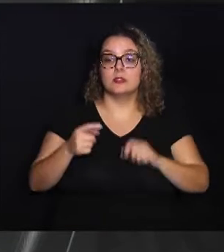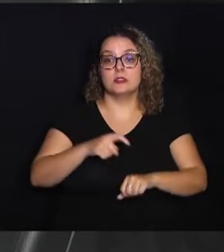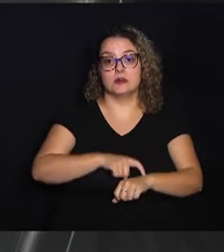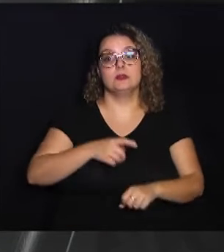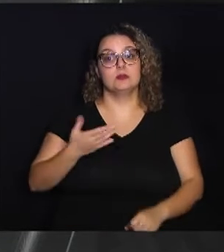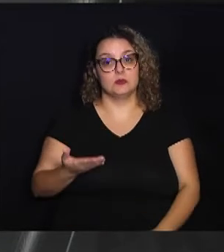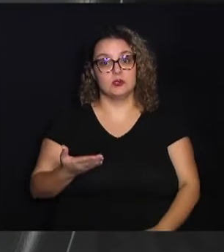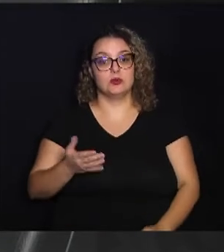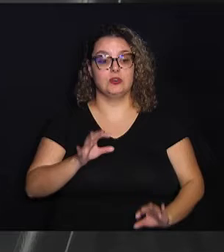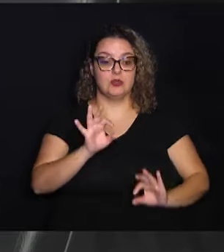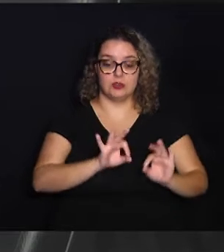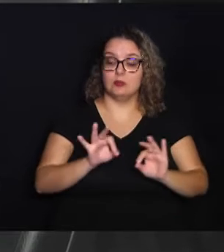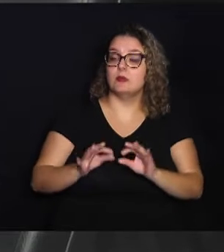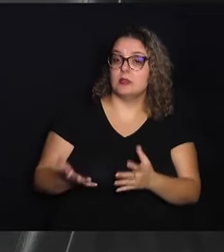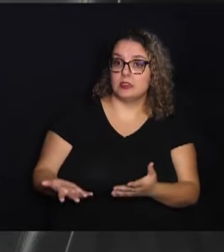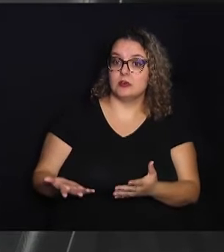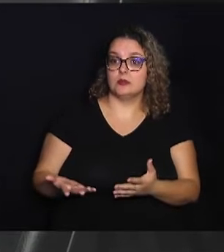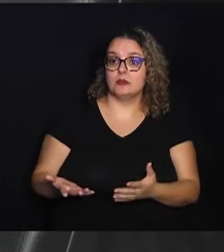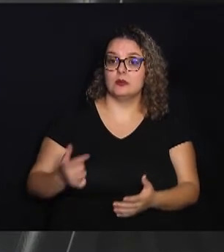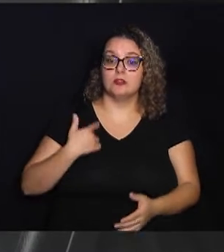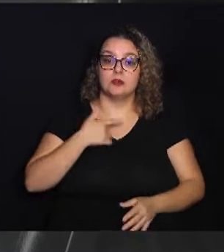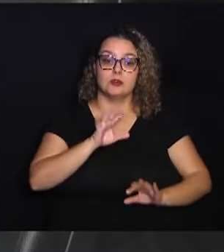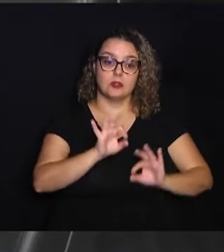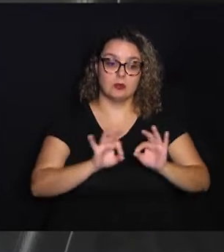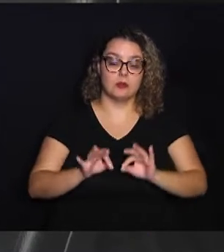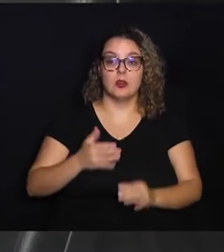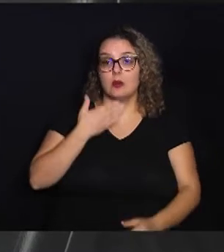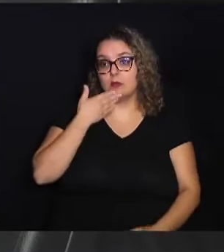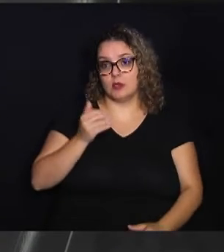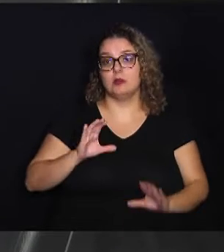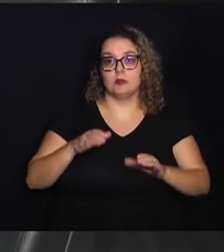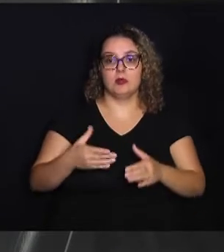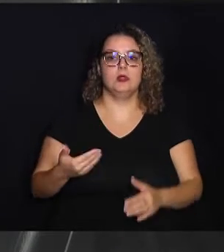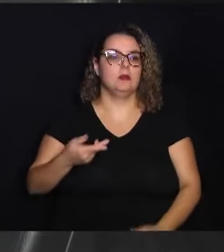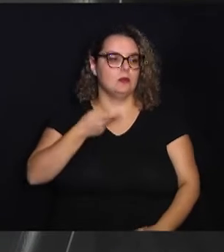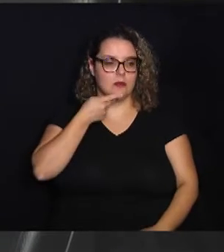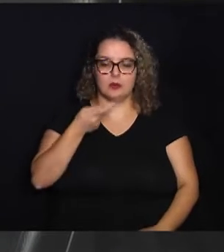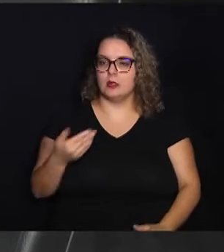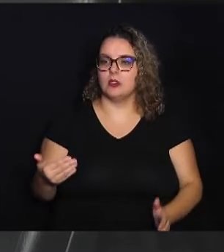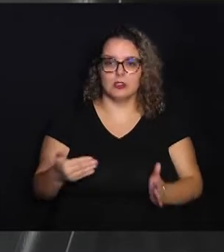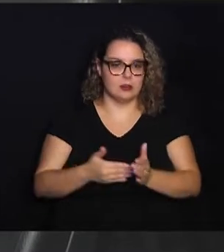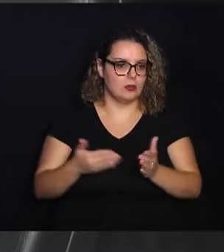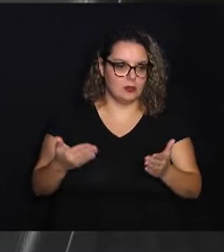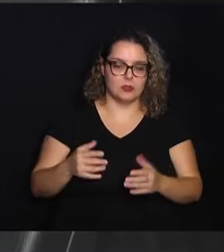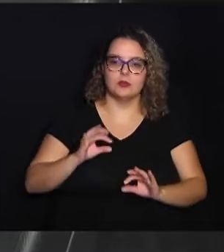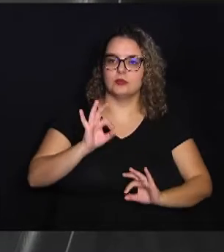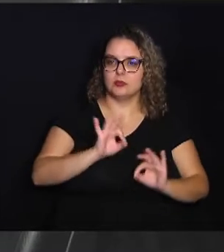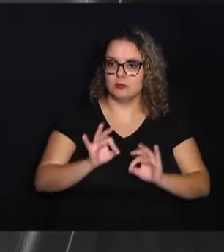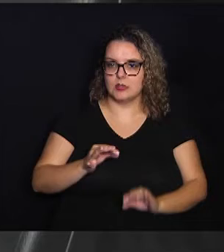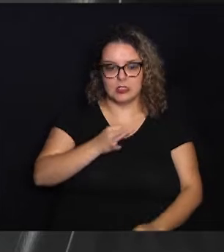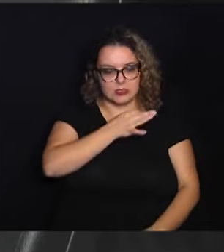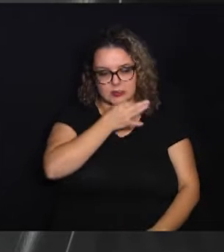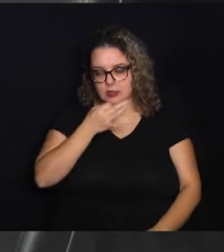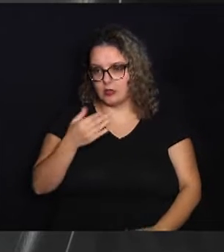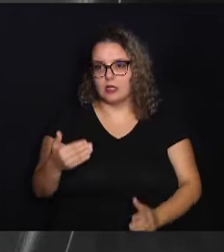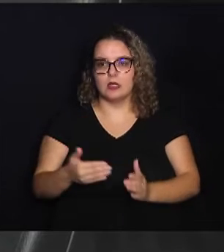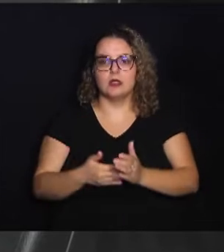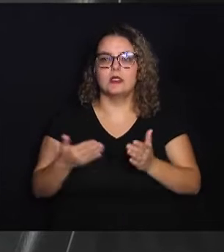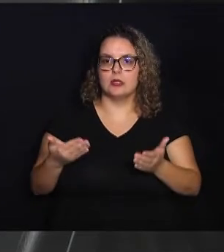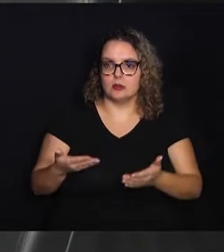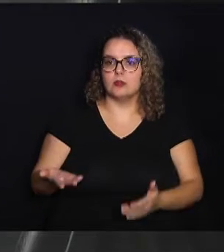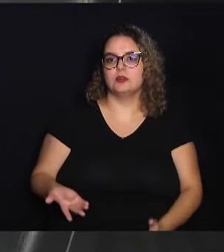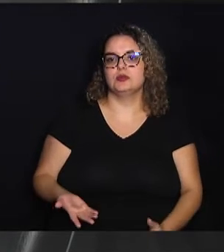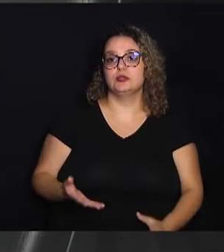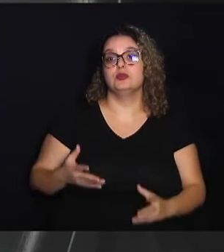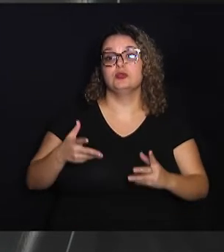momento de preparação que a gente montasse a melhor equipe. E eu falo que até hoje nós montamos uma equipe excelente, que até hoje, né, todo